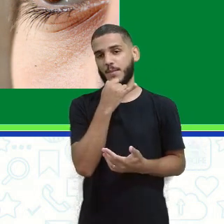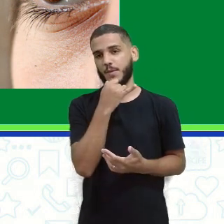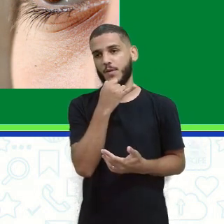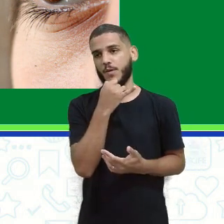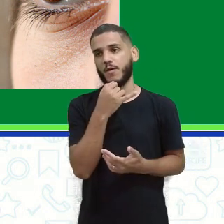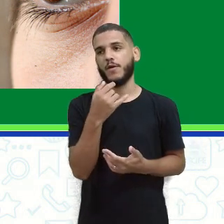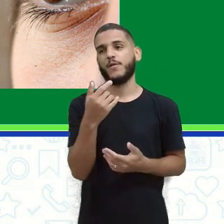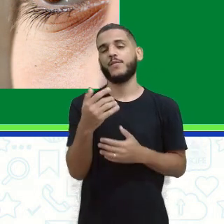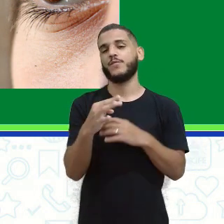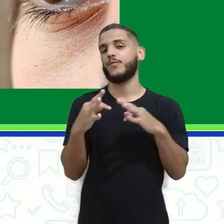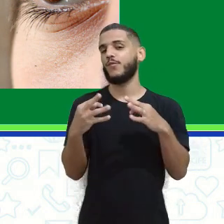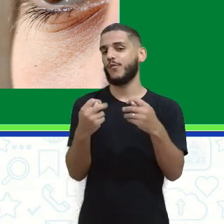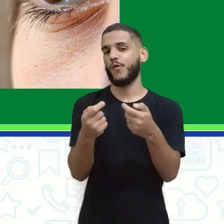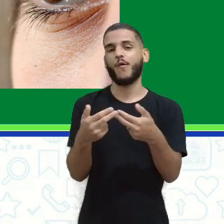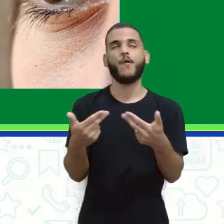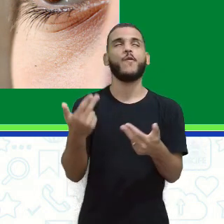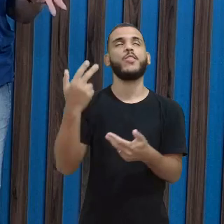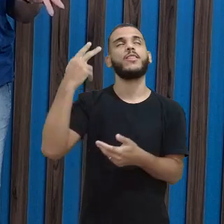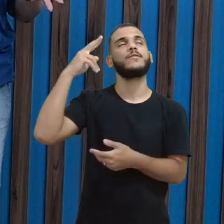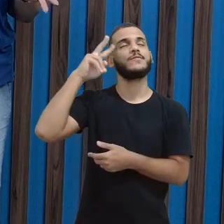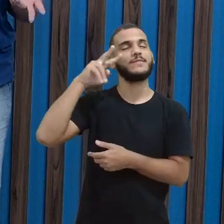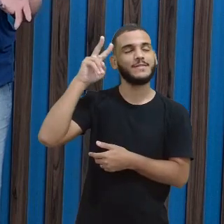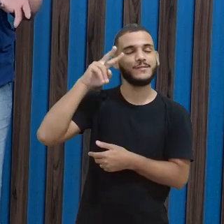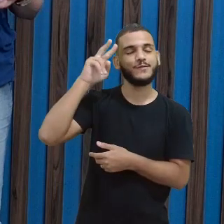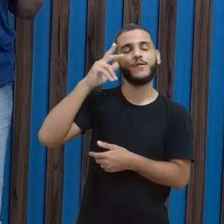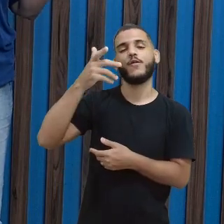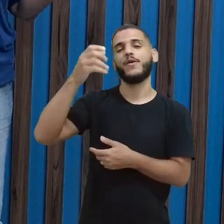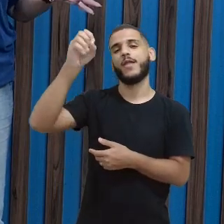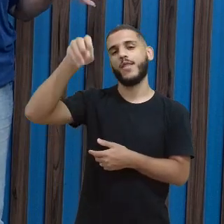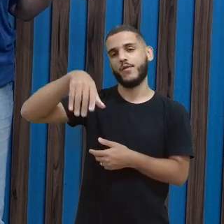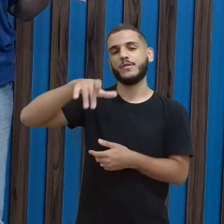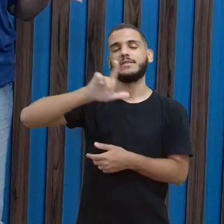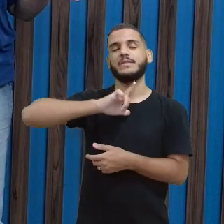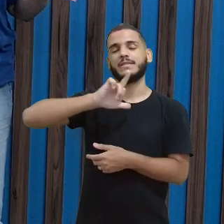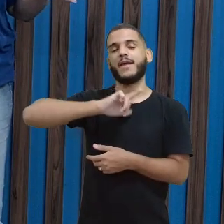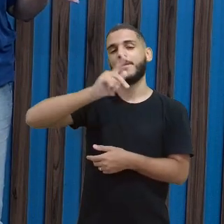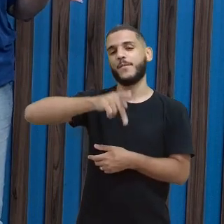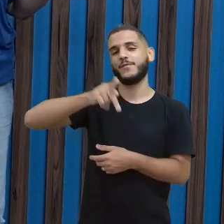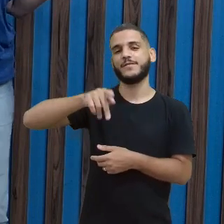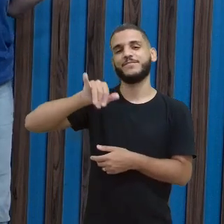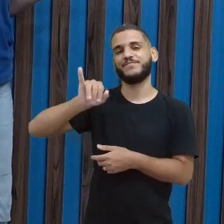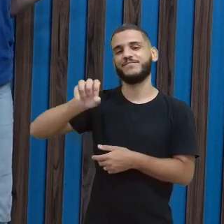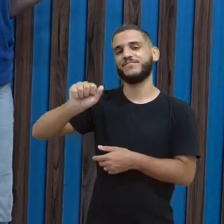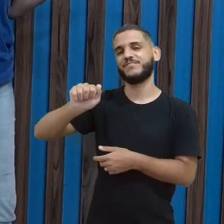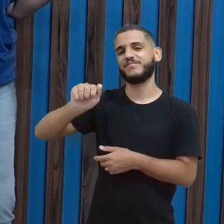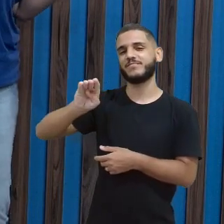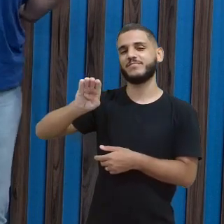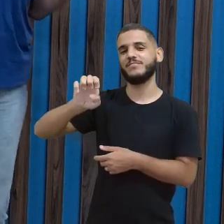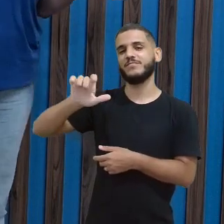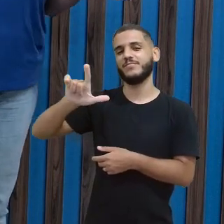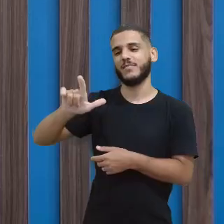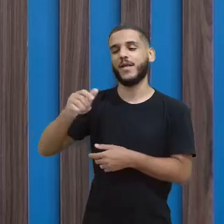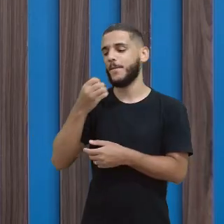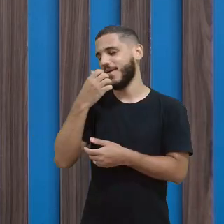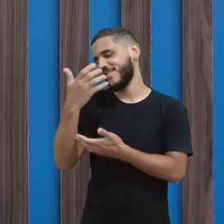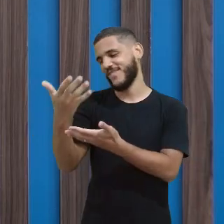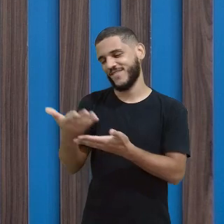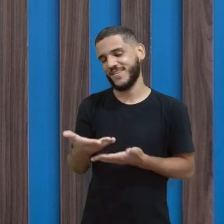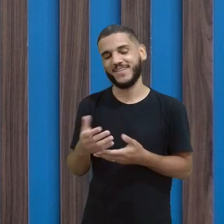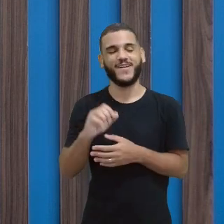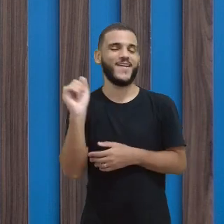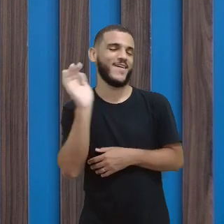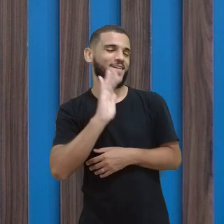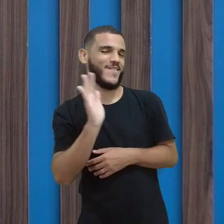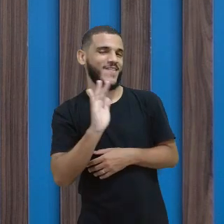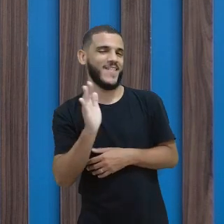comentar toda essa história de luz aqui, temos a professora Isabel. Seja bem-vinda, professora. Olá, Carol.